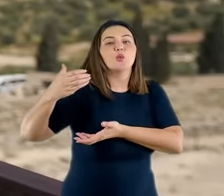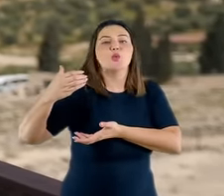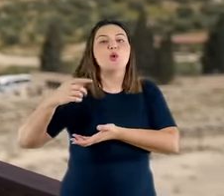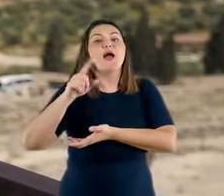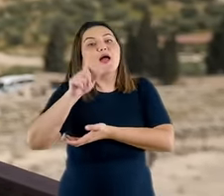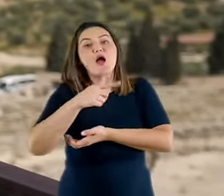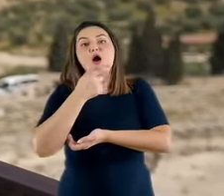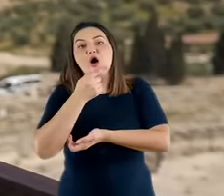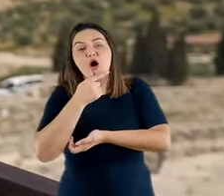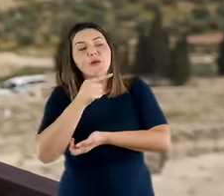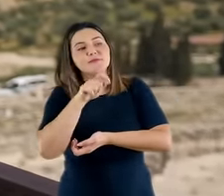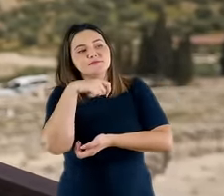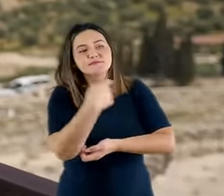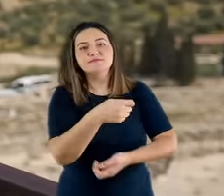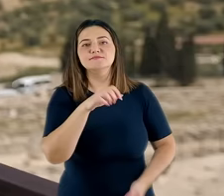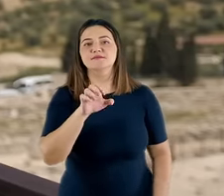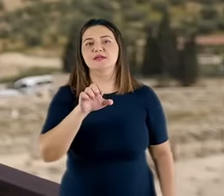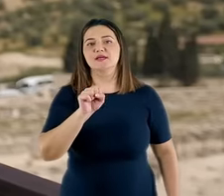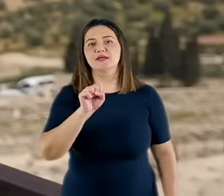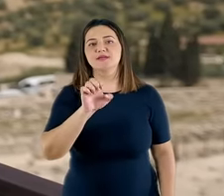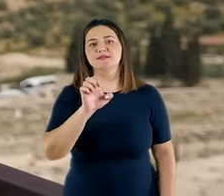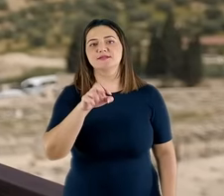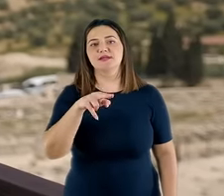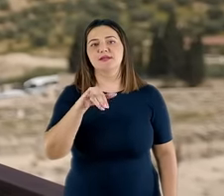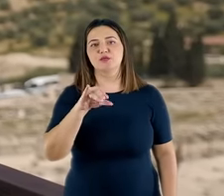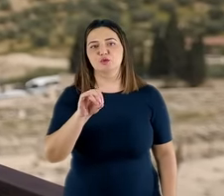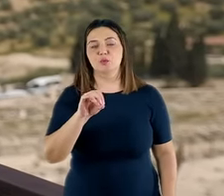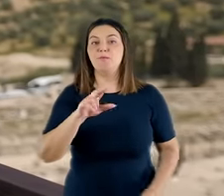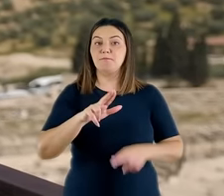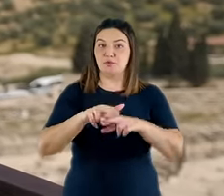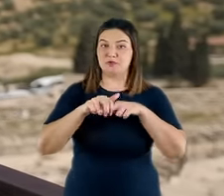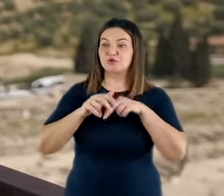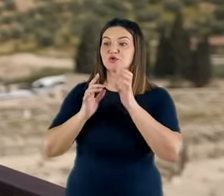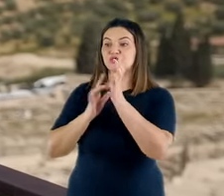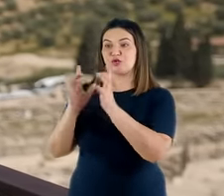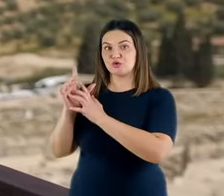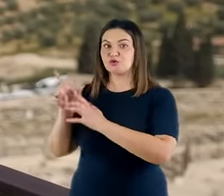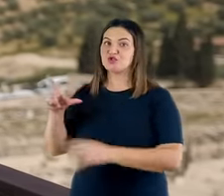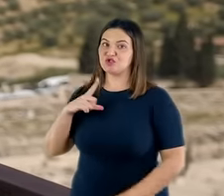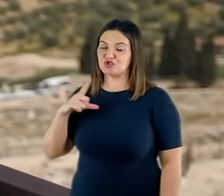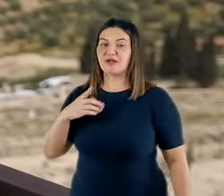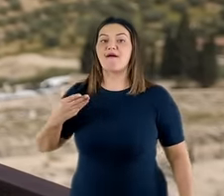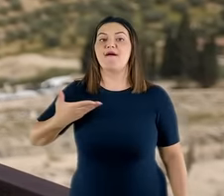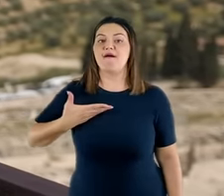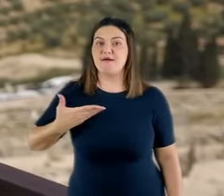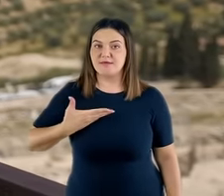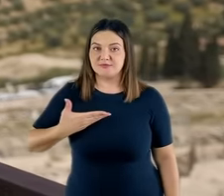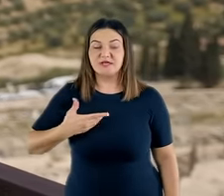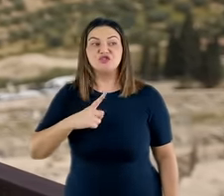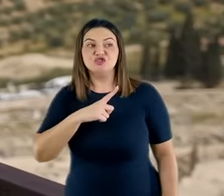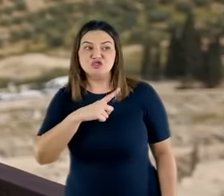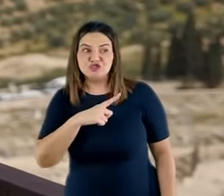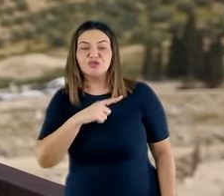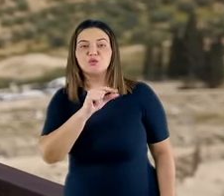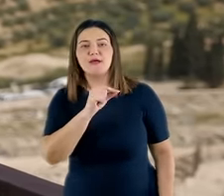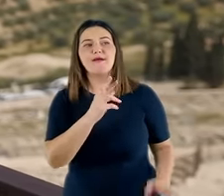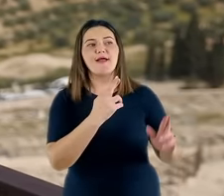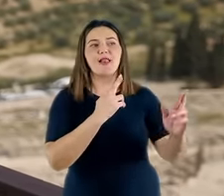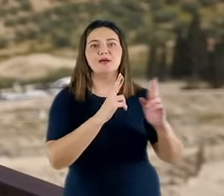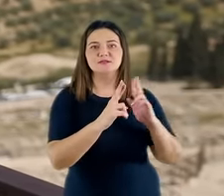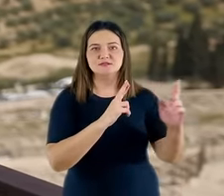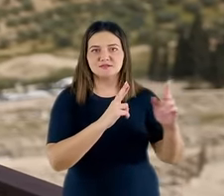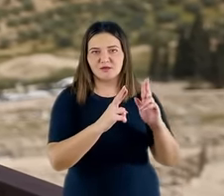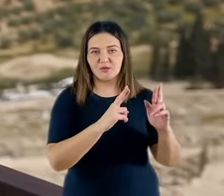um sinal de que aquele homem seria um essênio. Jesus então tinha amizade ou alguma relação com pessoas do movimento